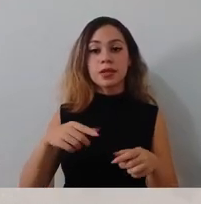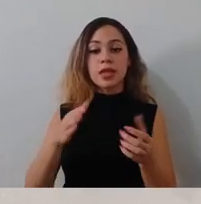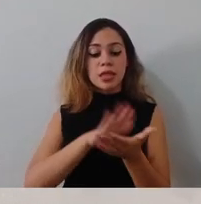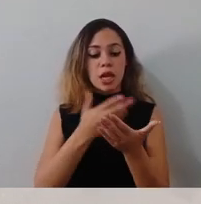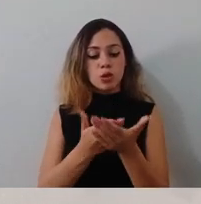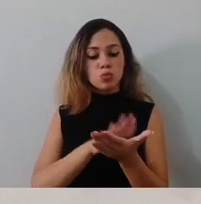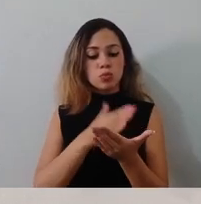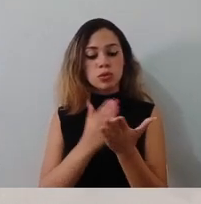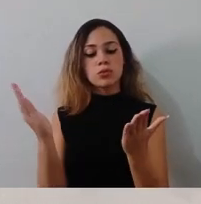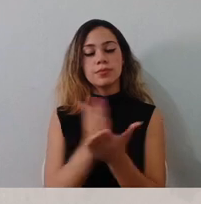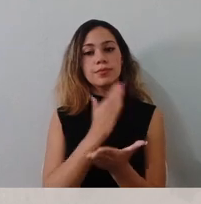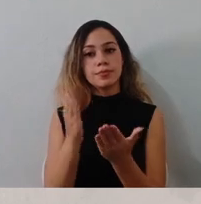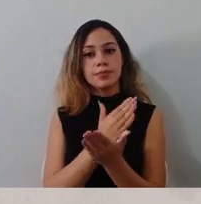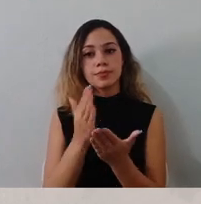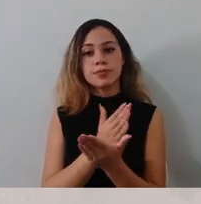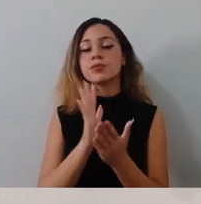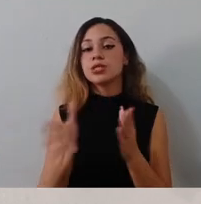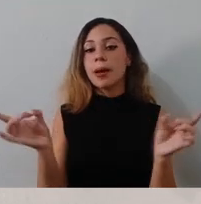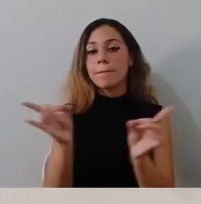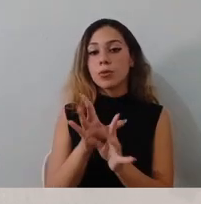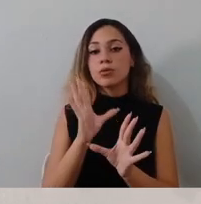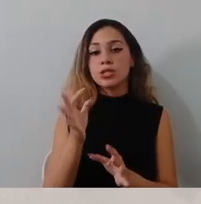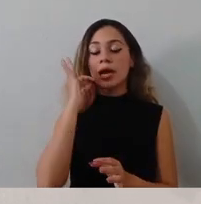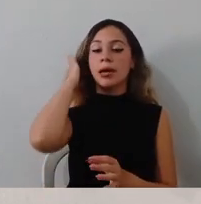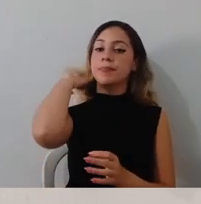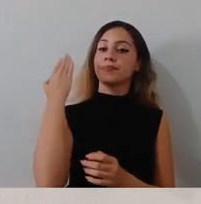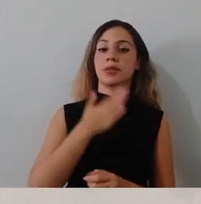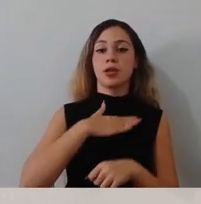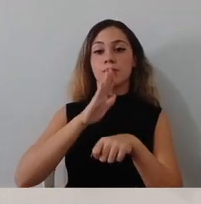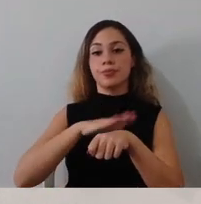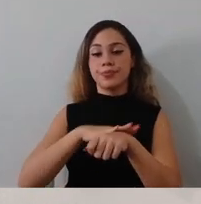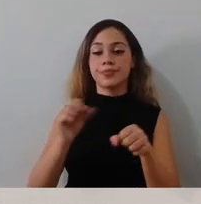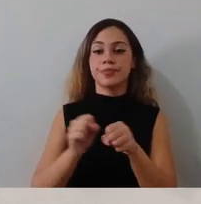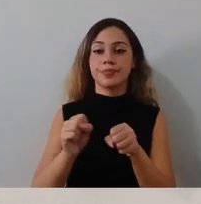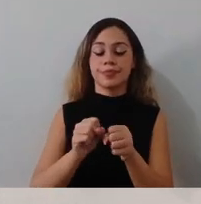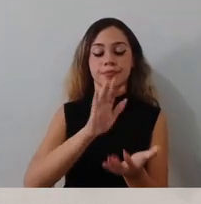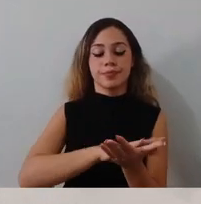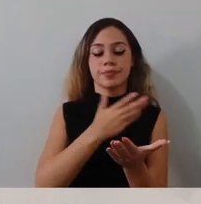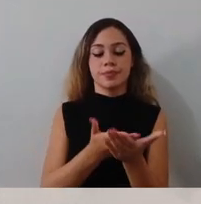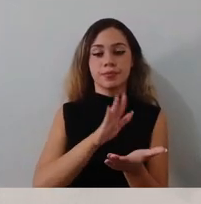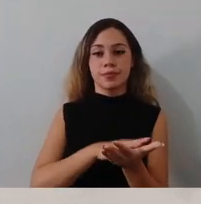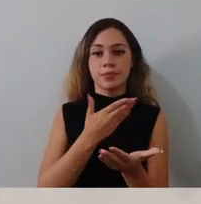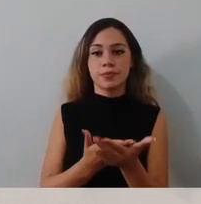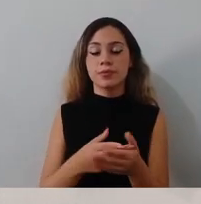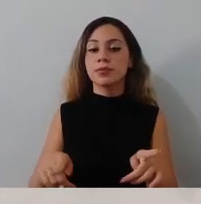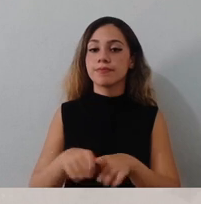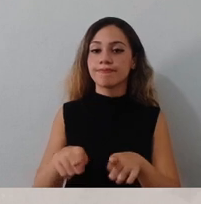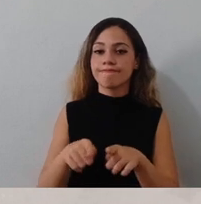Ela está traduzida, é uma cartilha que já estava pronta, e eu fiz a tradução por conta